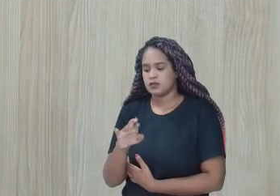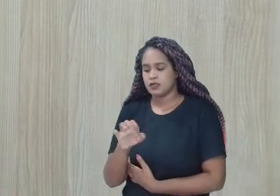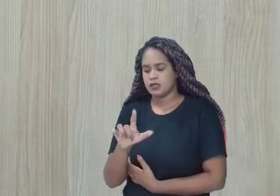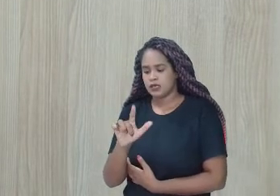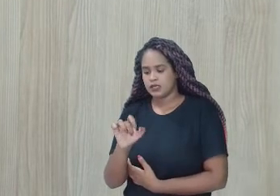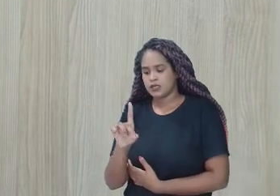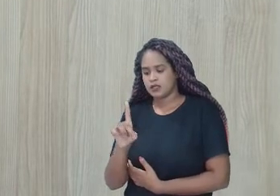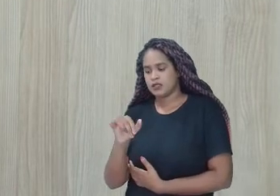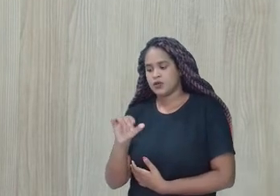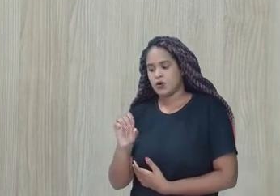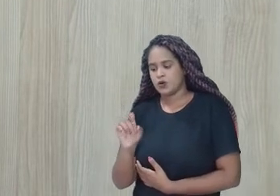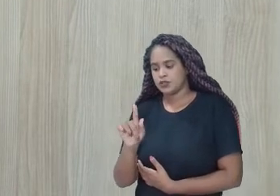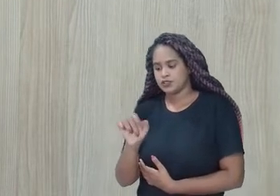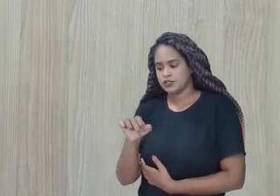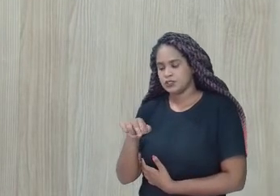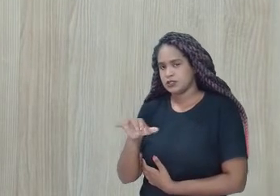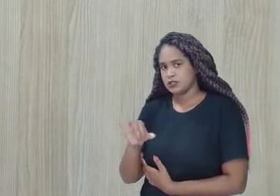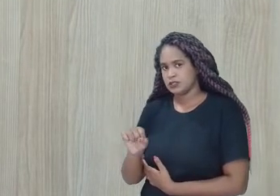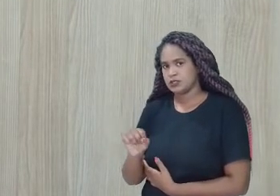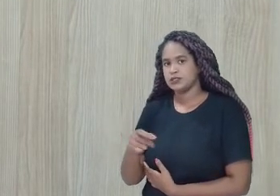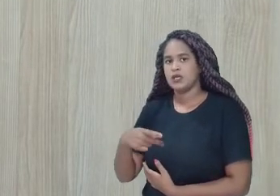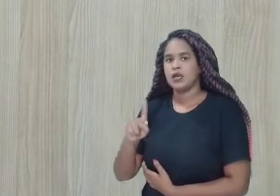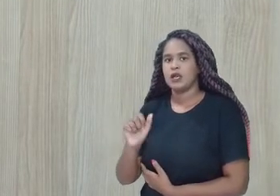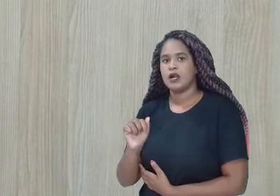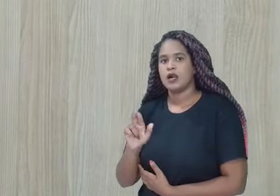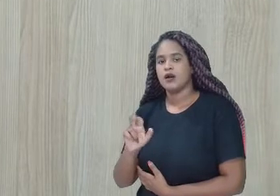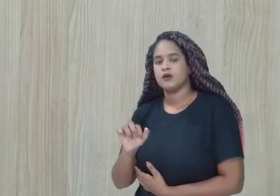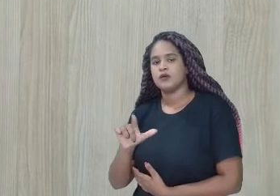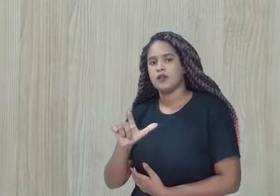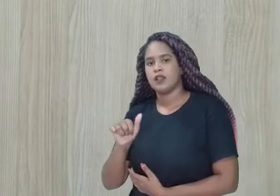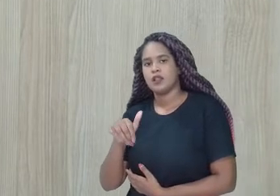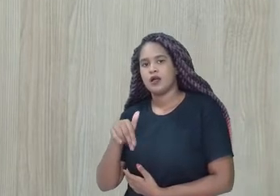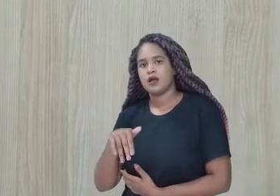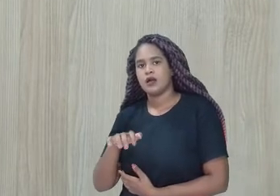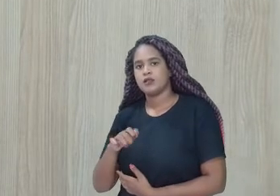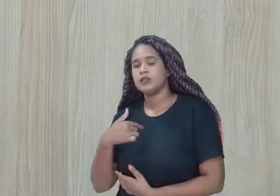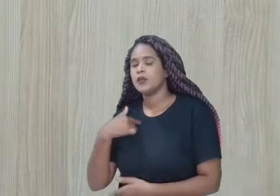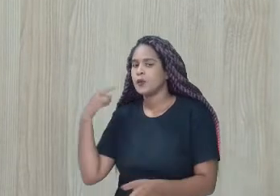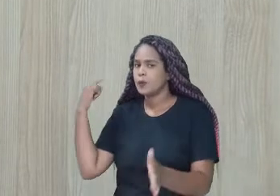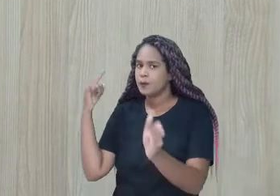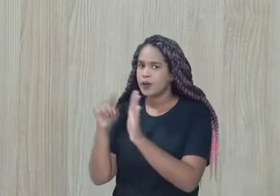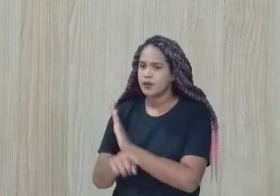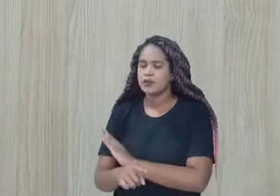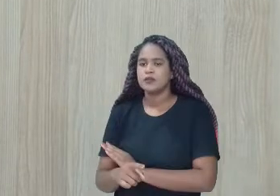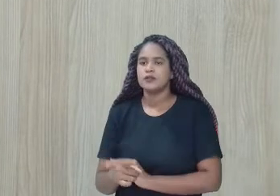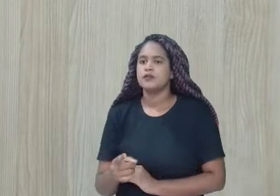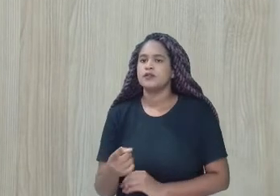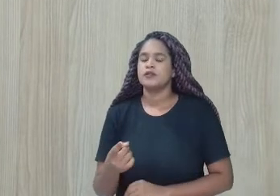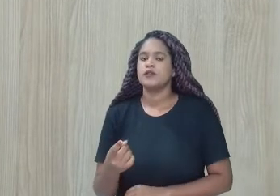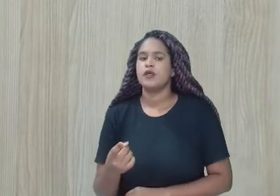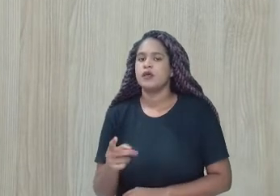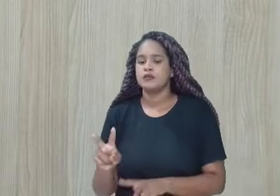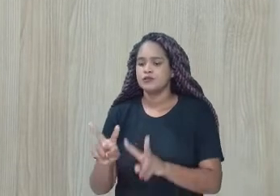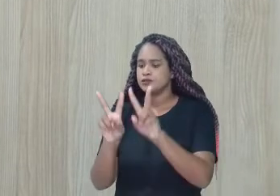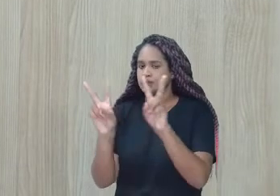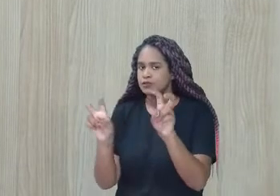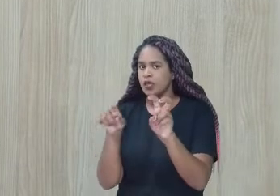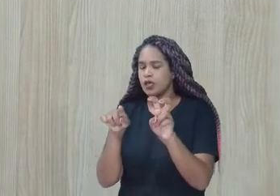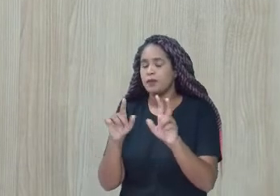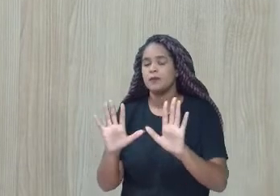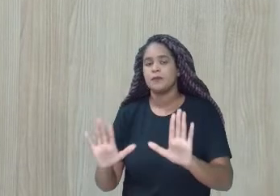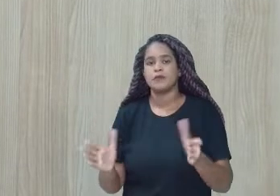Diógenes, Caroline, então eles estão muito atentos com o tema de hoje. Eu até questionei o que eles estavam achando em relação ao tema e eu estou